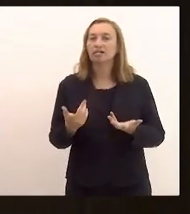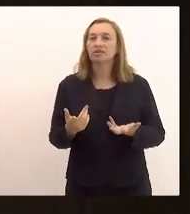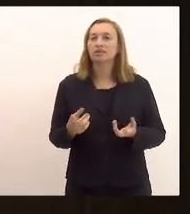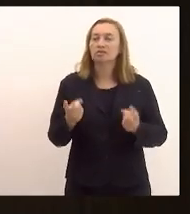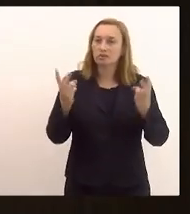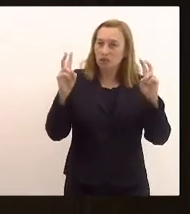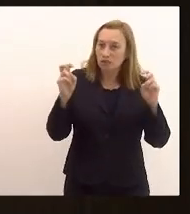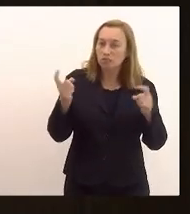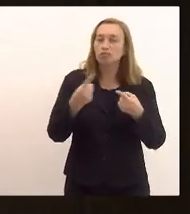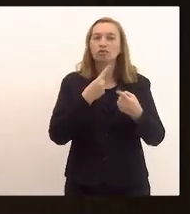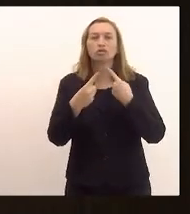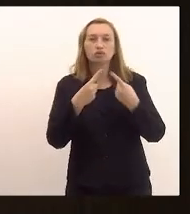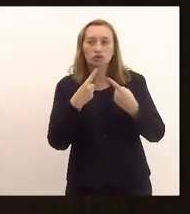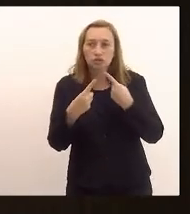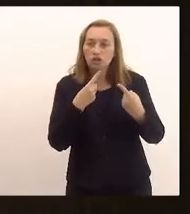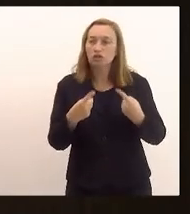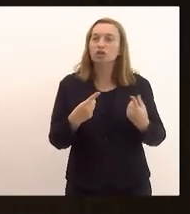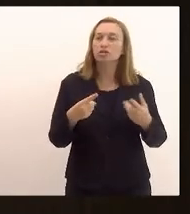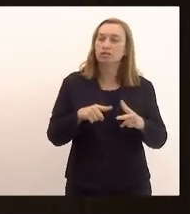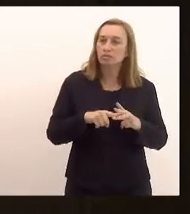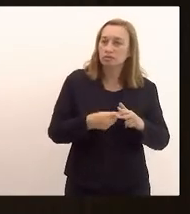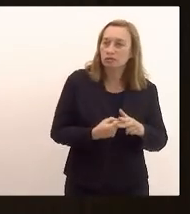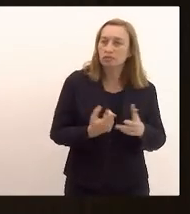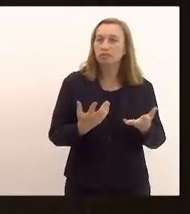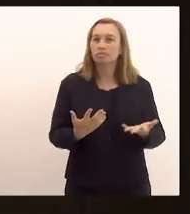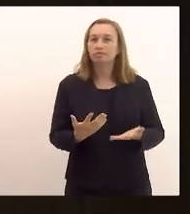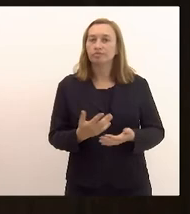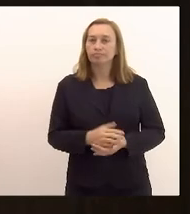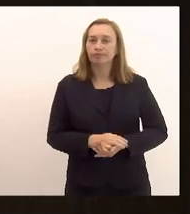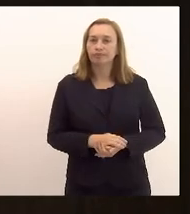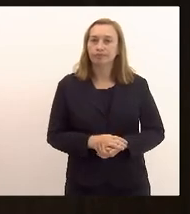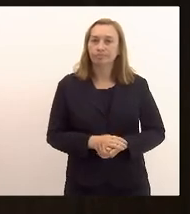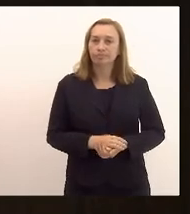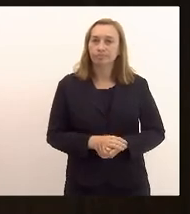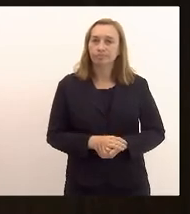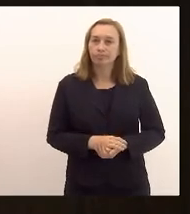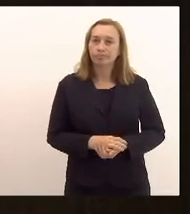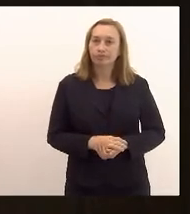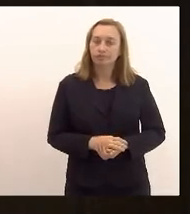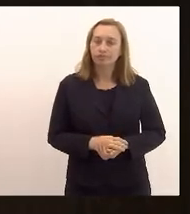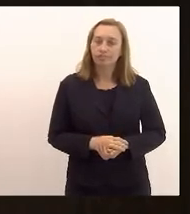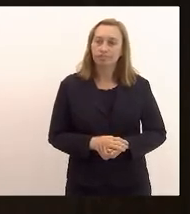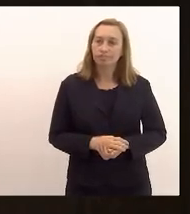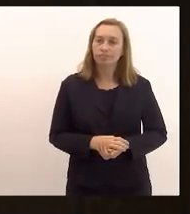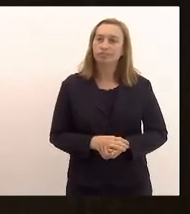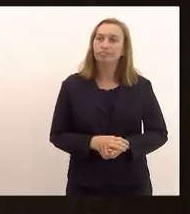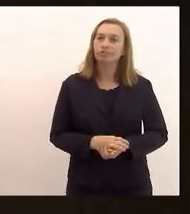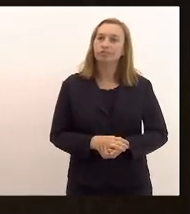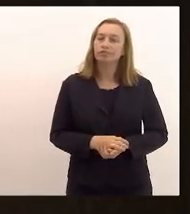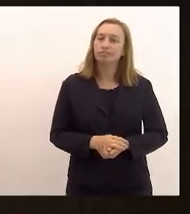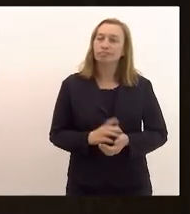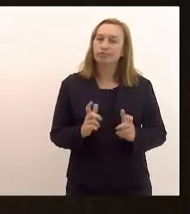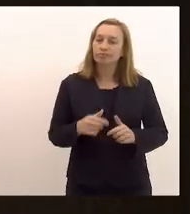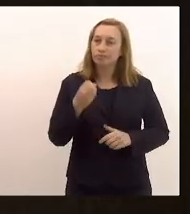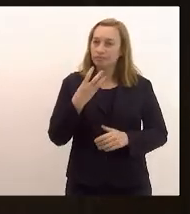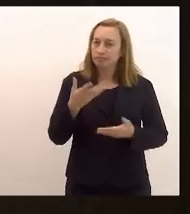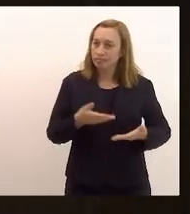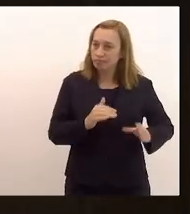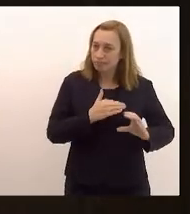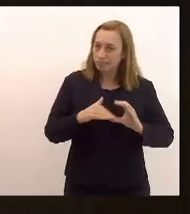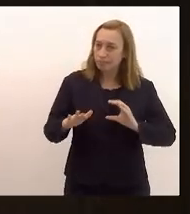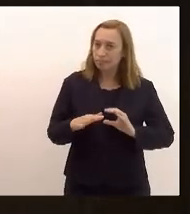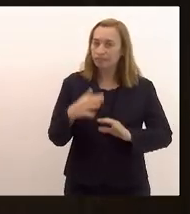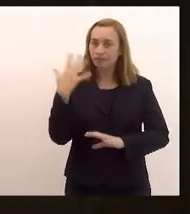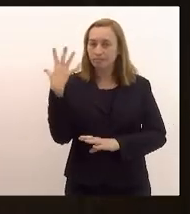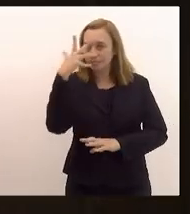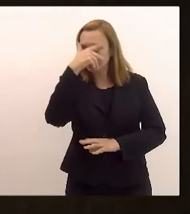disposição para discutir e modificar Oi e aí quando a gente já tinha um ambiente muito favorável foi enviado foi uma